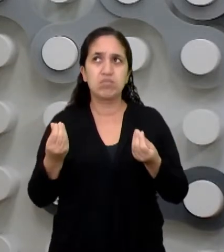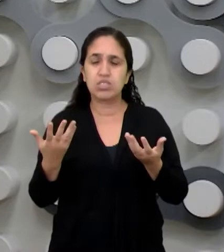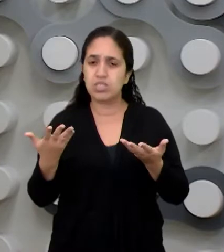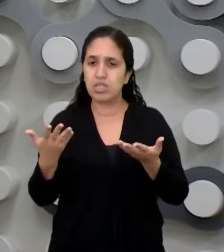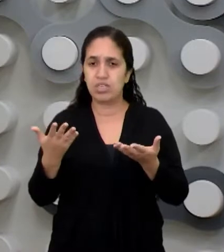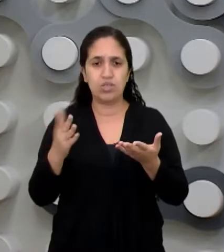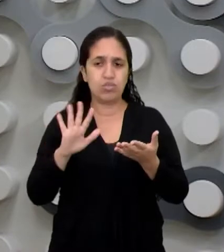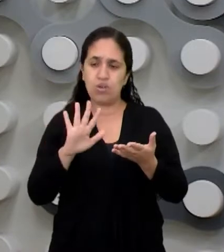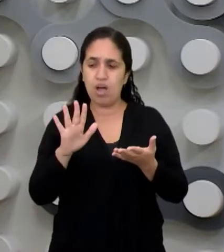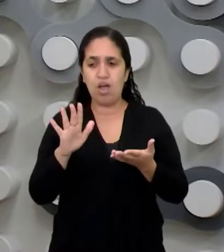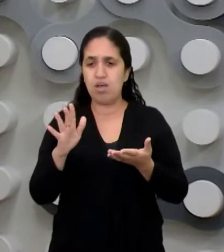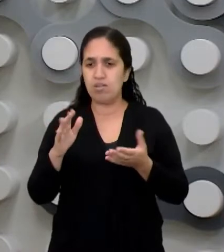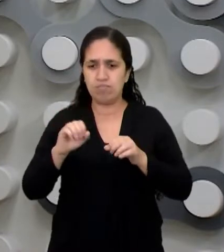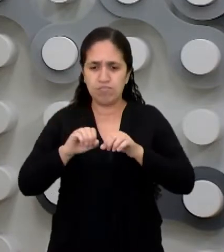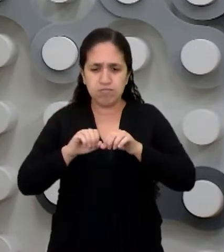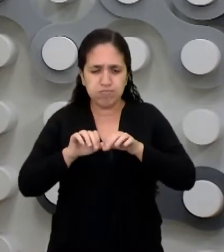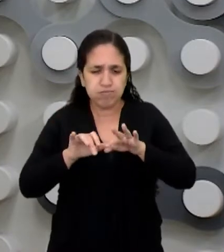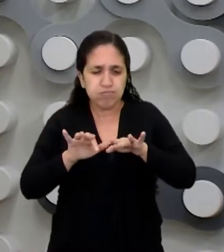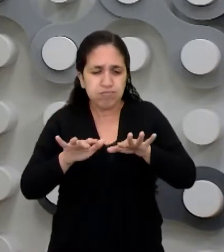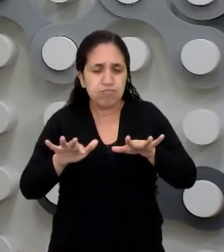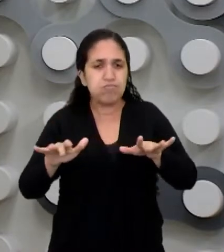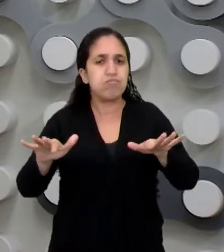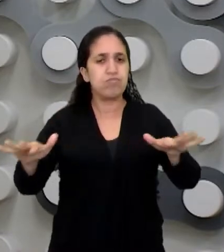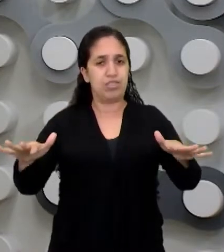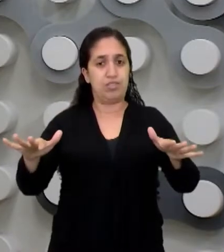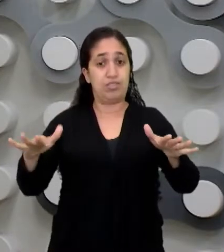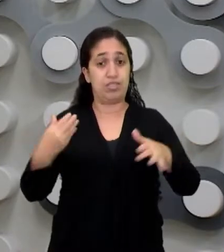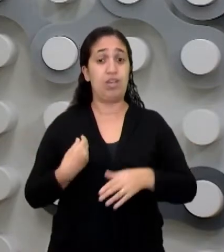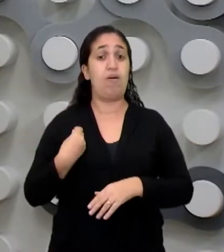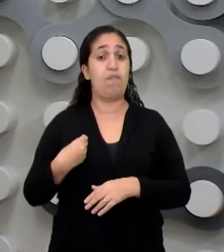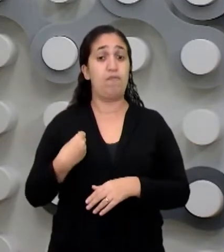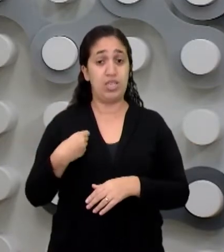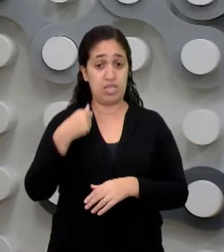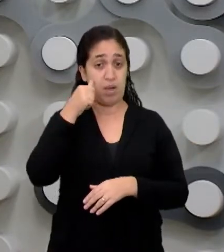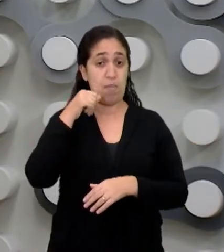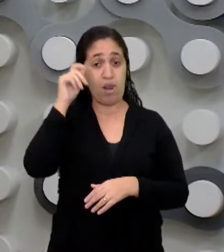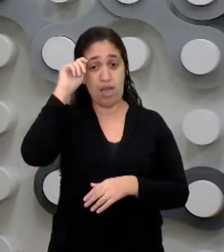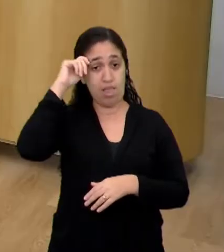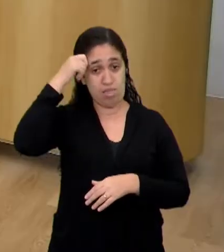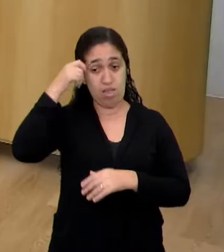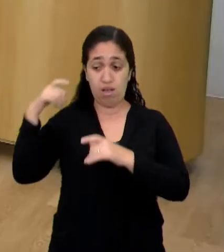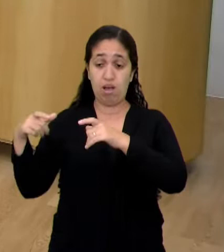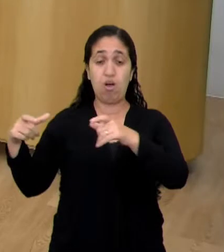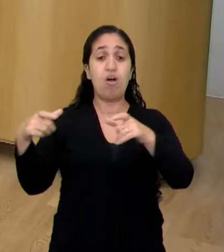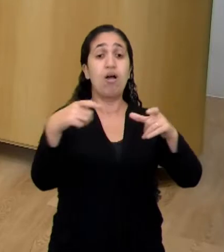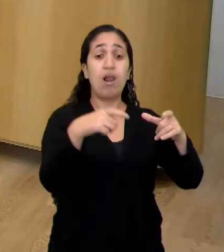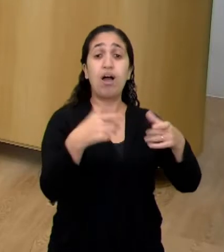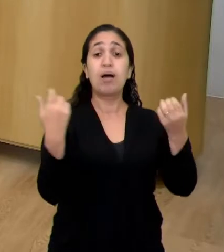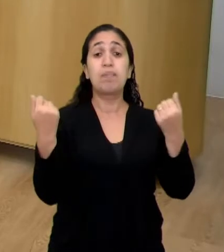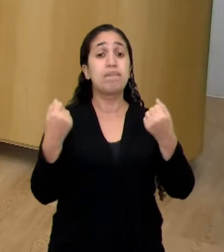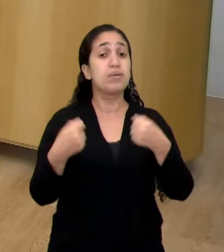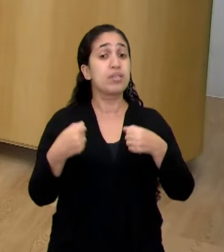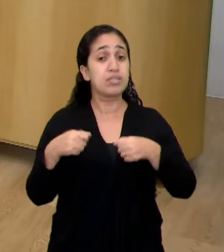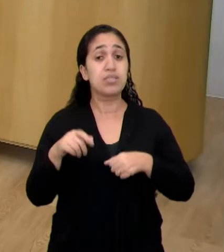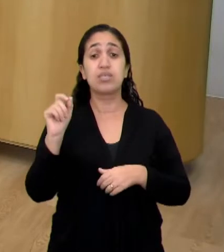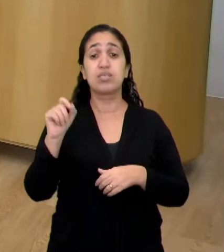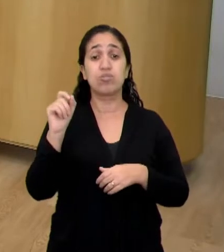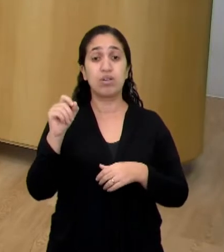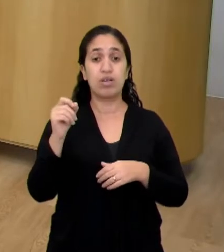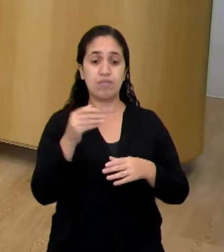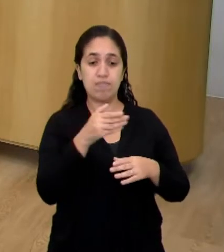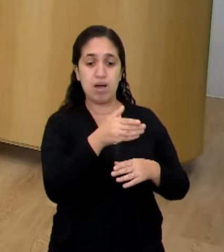na verdade não é fomentar, é proliferar, né, essa presença da mulher negra em todos os espaços, é preciso que haja também uma